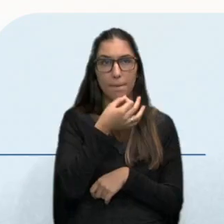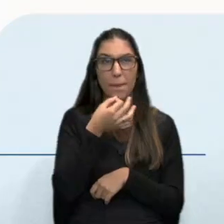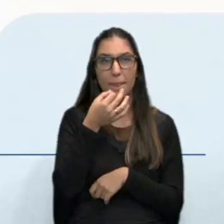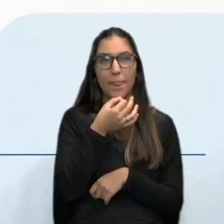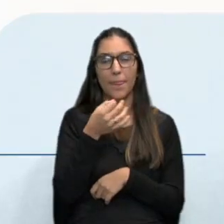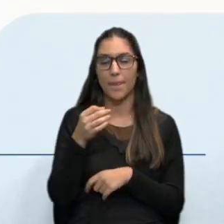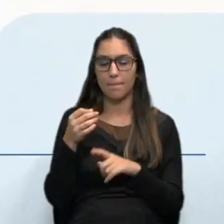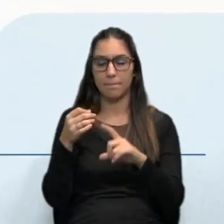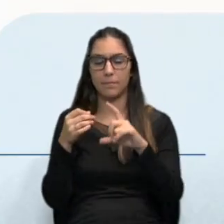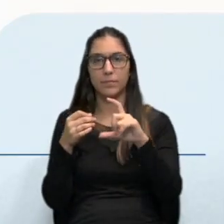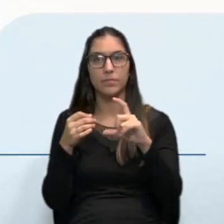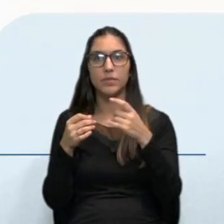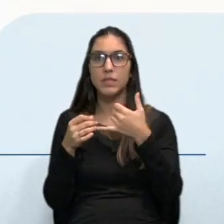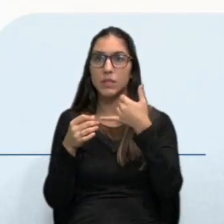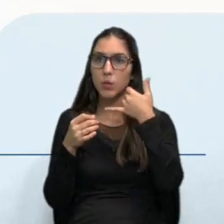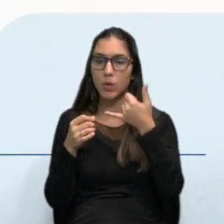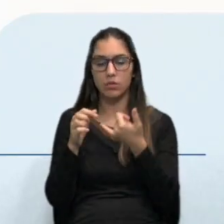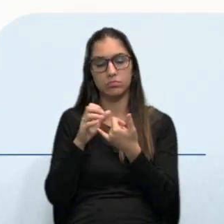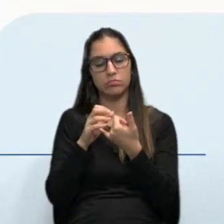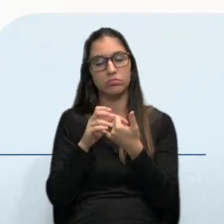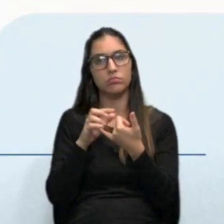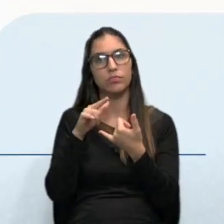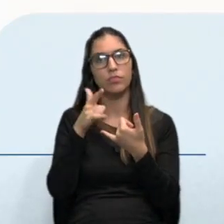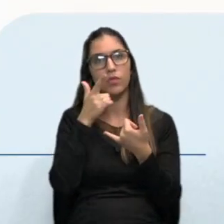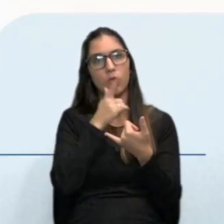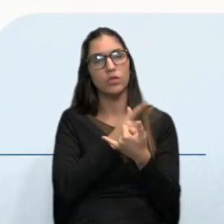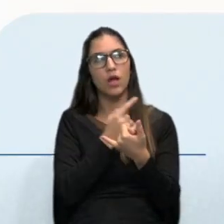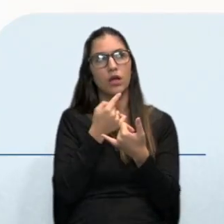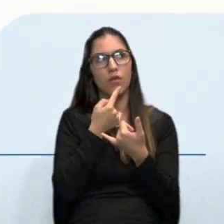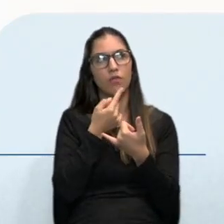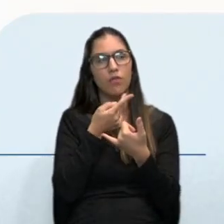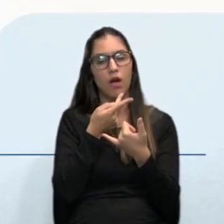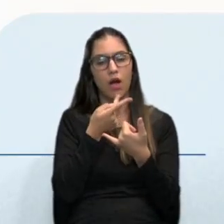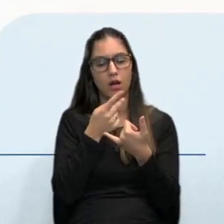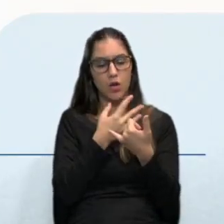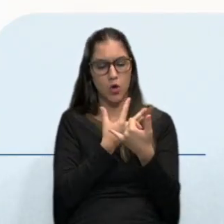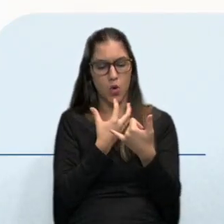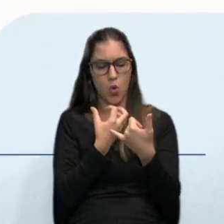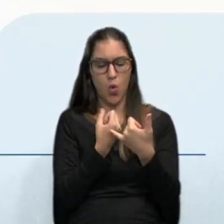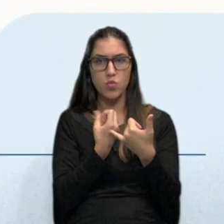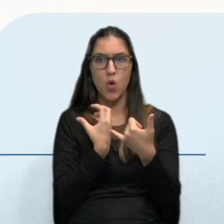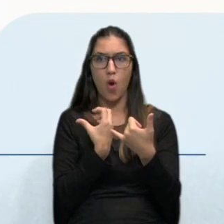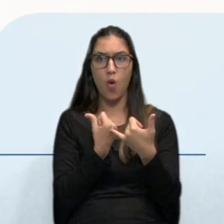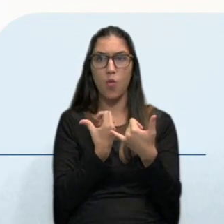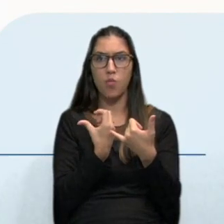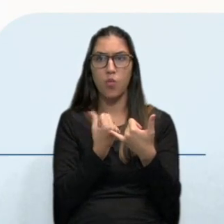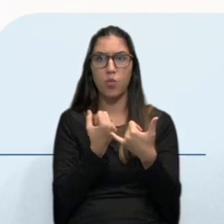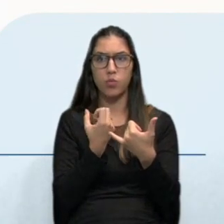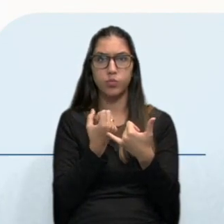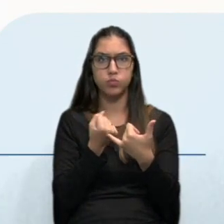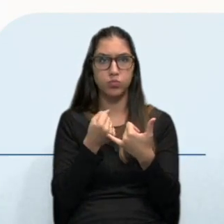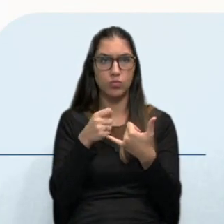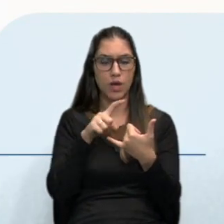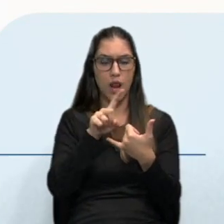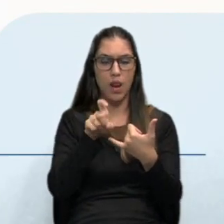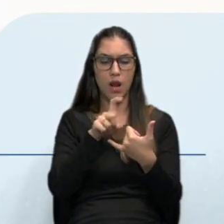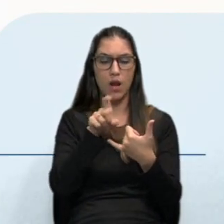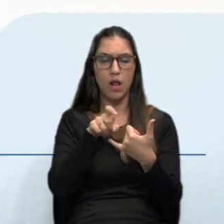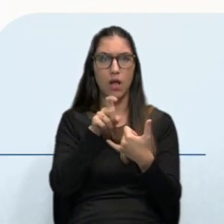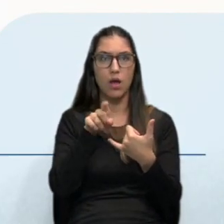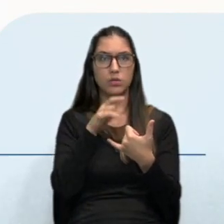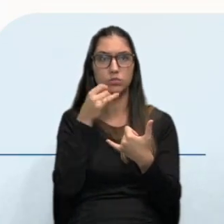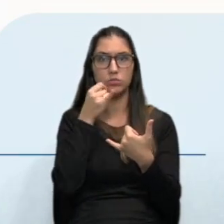Vai ter o celular, que ele vai captar essa mensagem através de um transdutor, vai transformar em sinal elétrico,